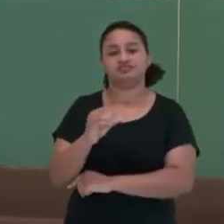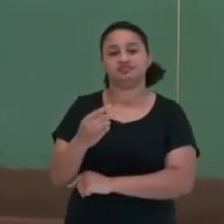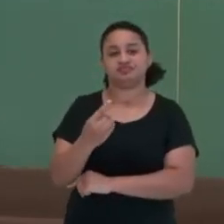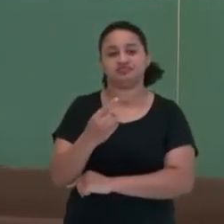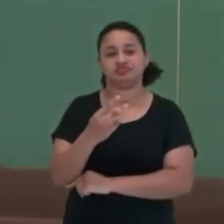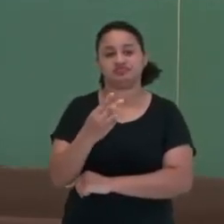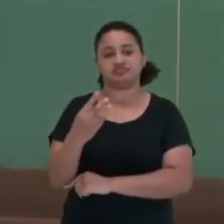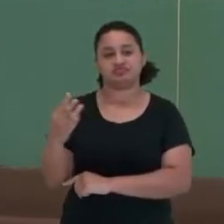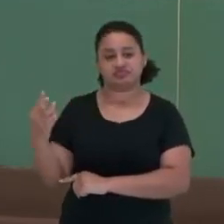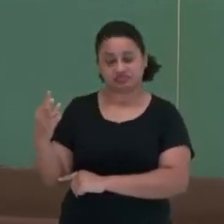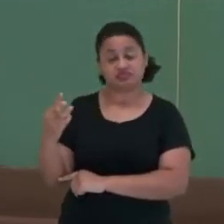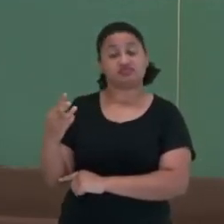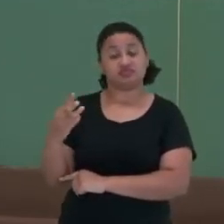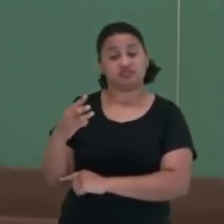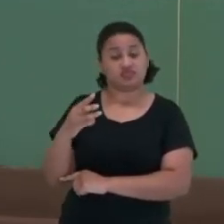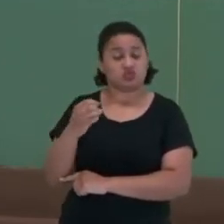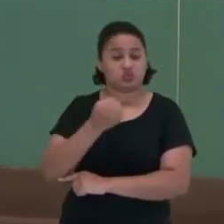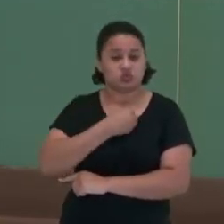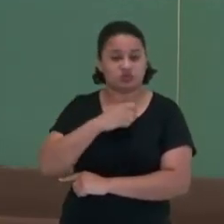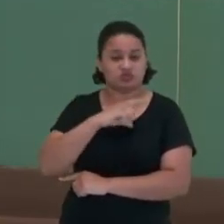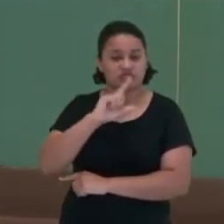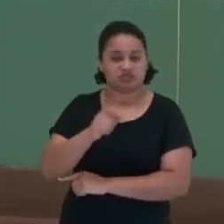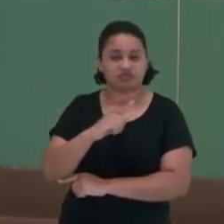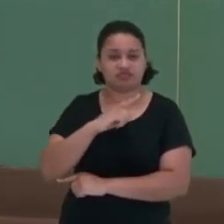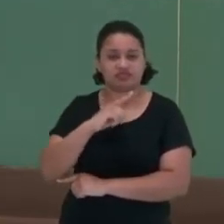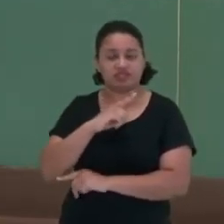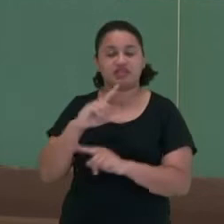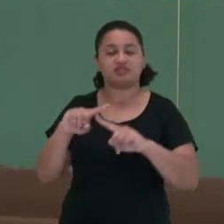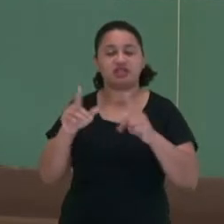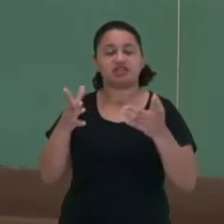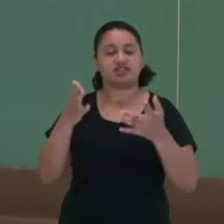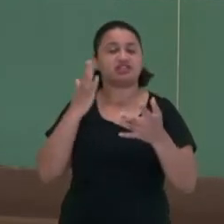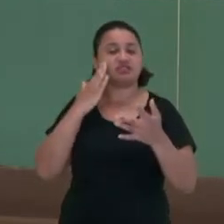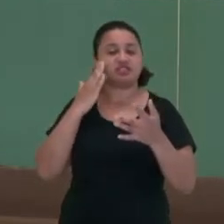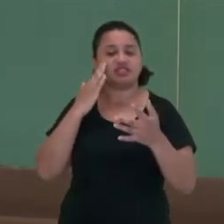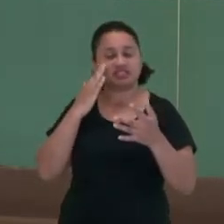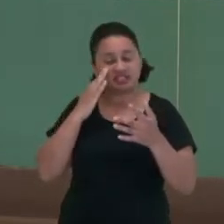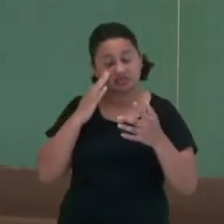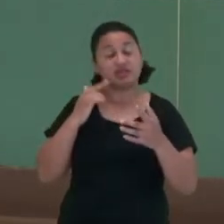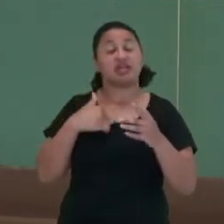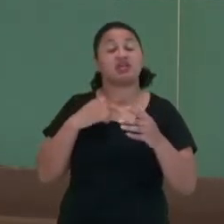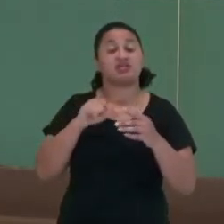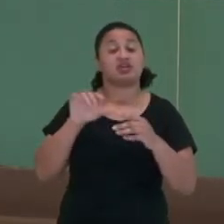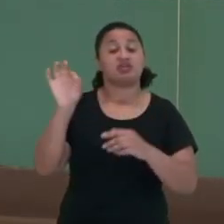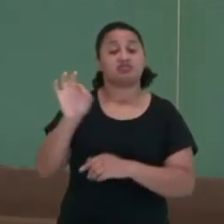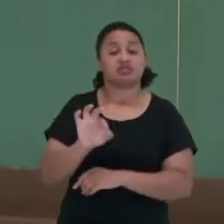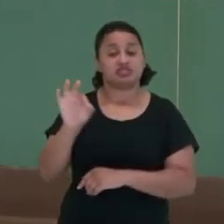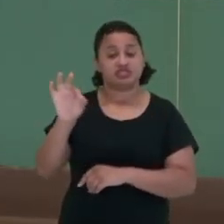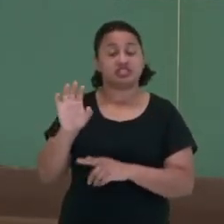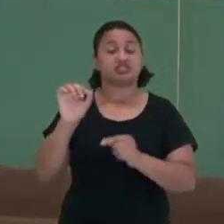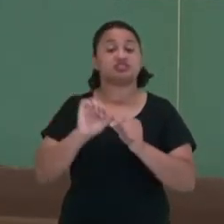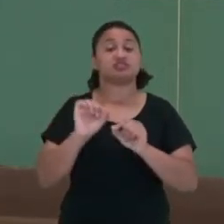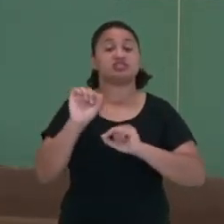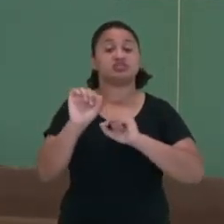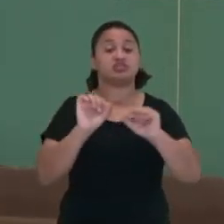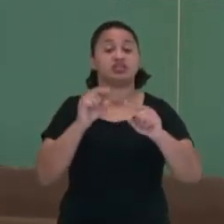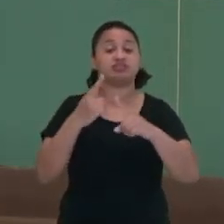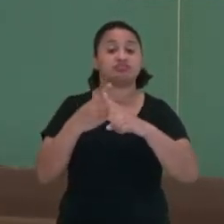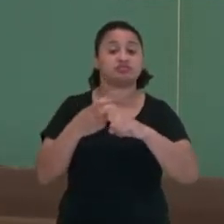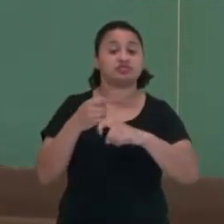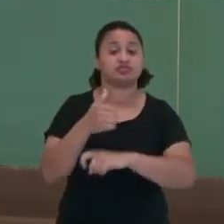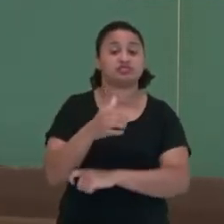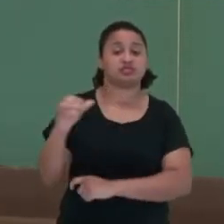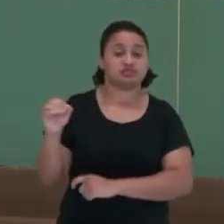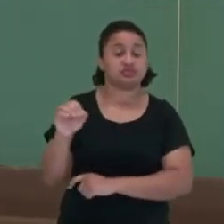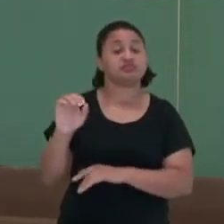saber em porcentagem. Então o que a gente vai fazer? Multiplicamos por 100. Multiplicando por 100, a gente